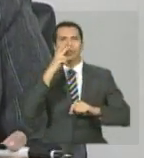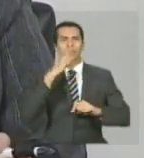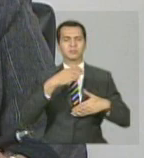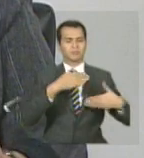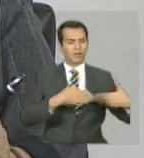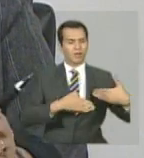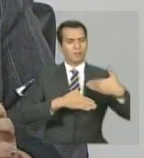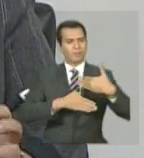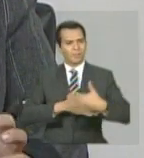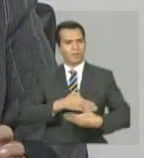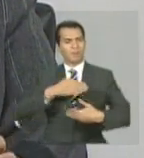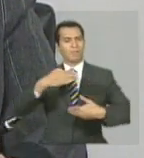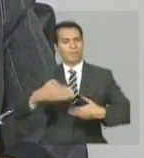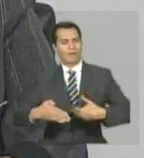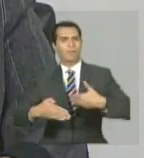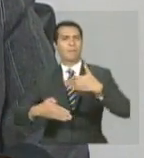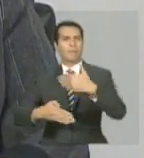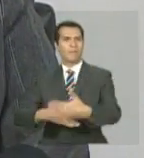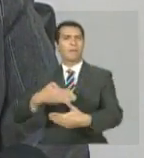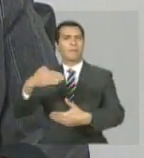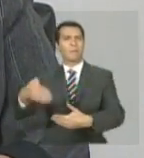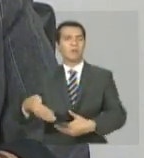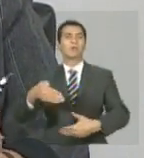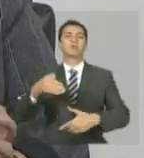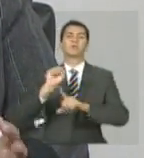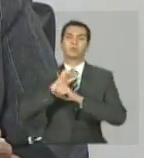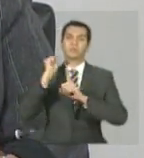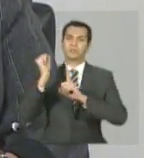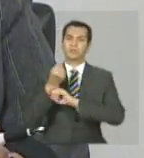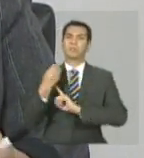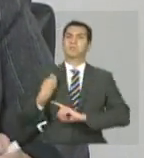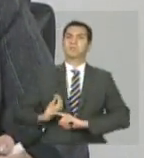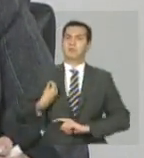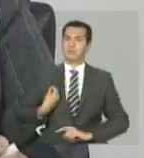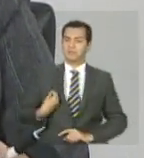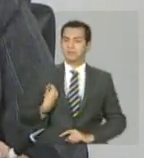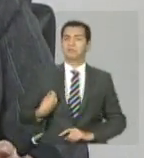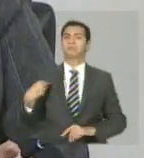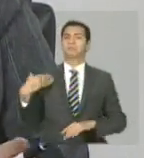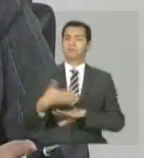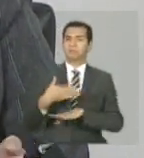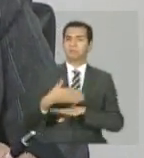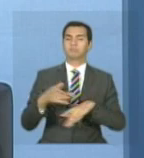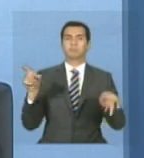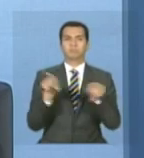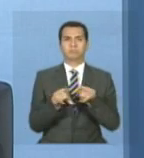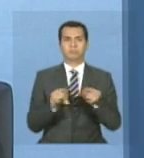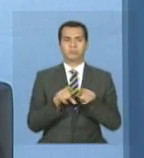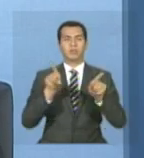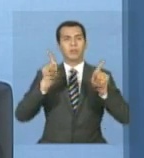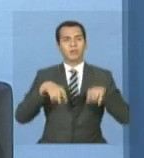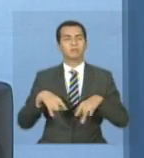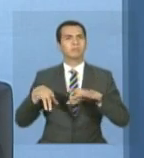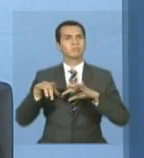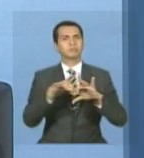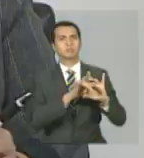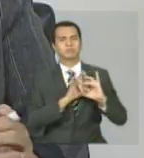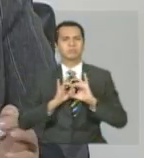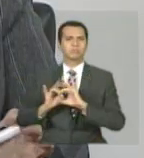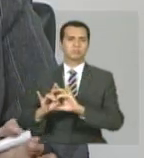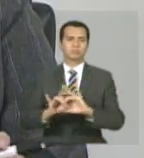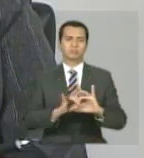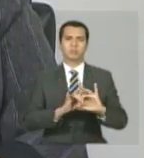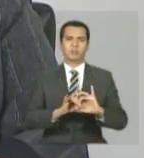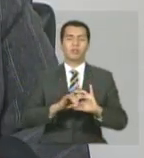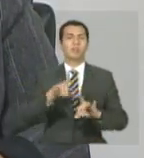de processo, de participação social, isso rege, e o princípio da interinstitucionalidade, são aspectos e princípios